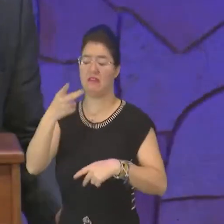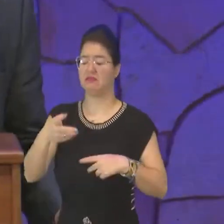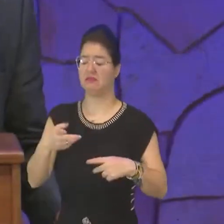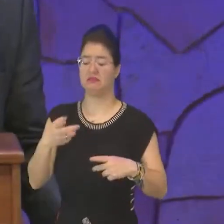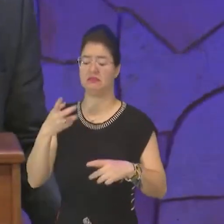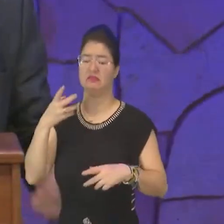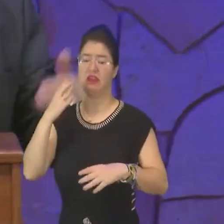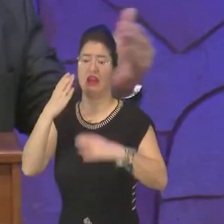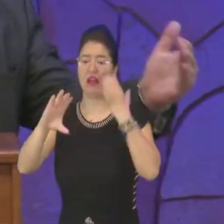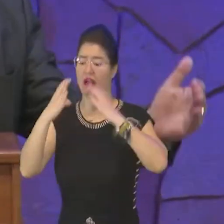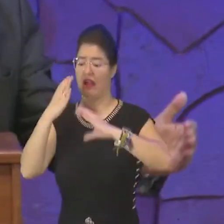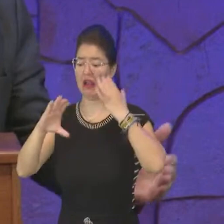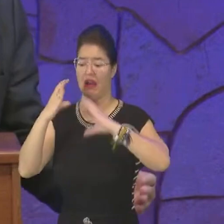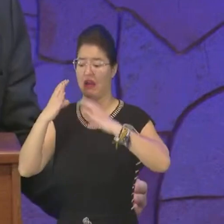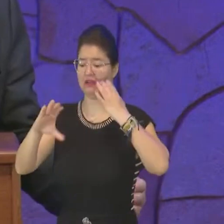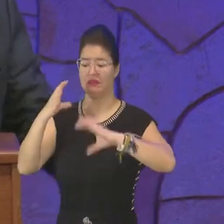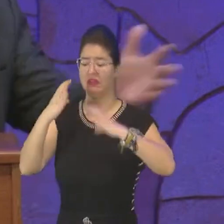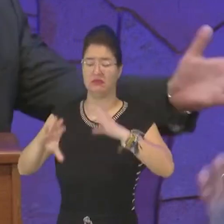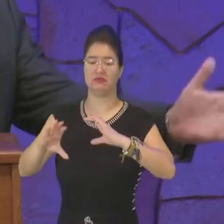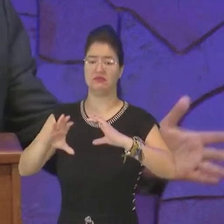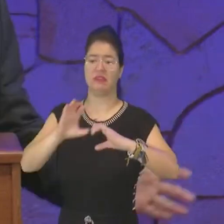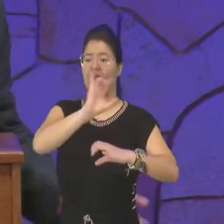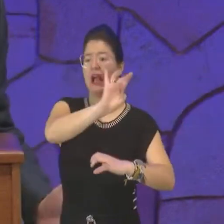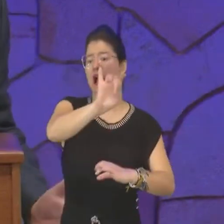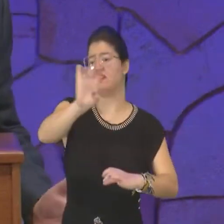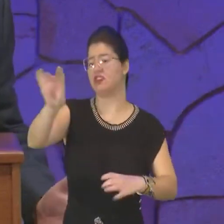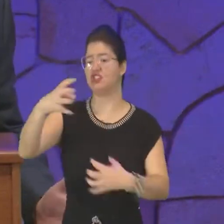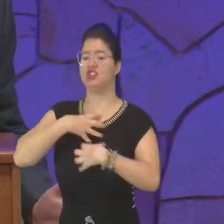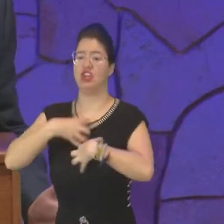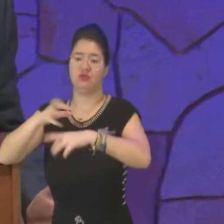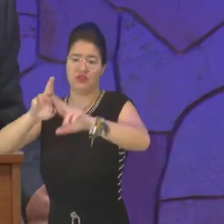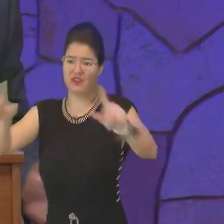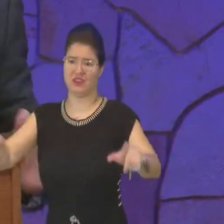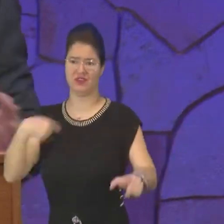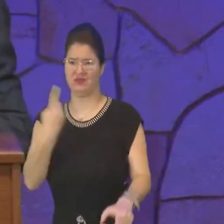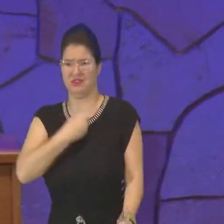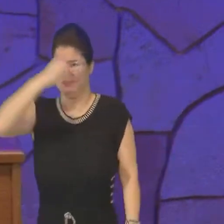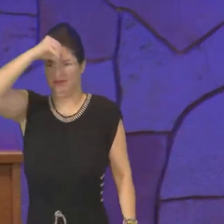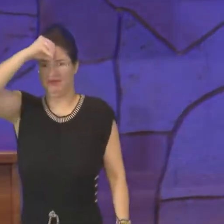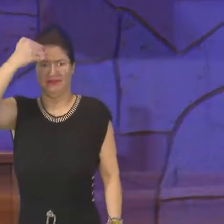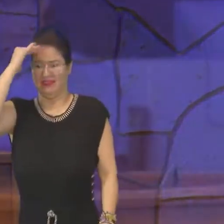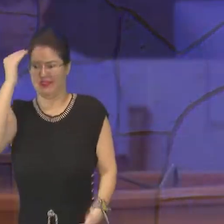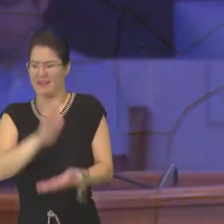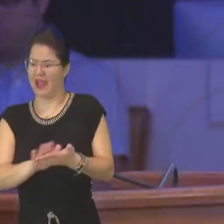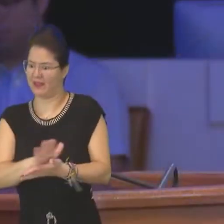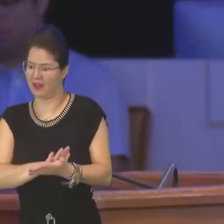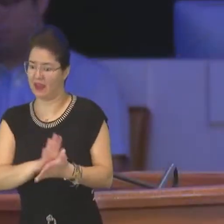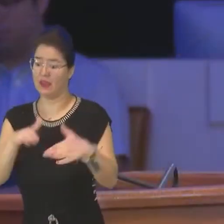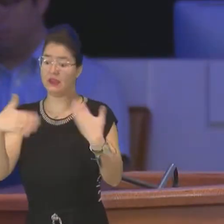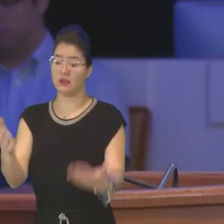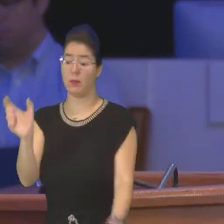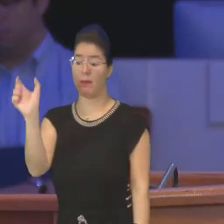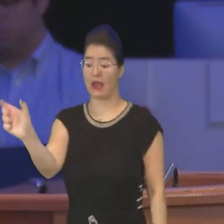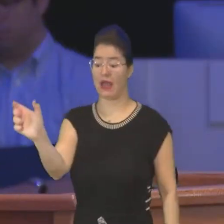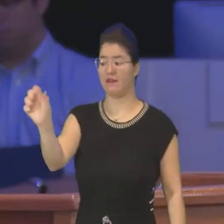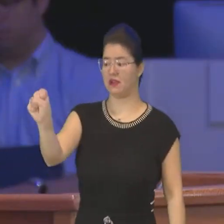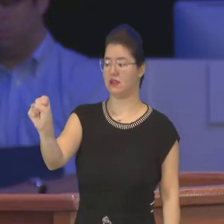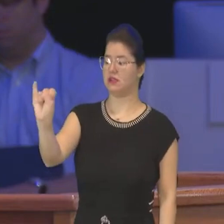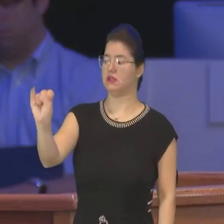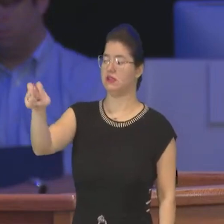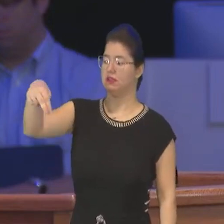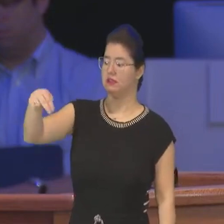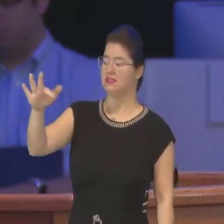arraso, desarmonia total, ninguém entenderá absolutamente nada. Então esta palavra sinfonia, esta palavra que